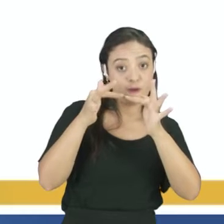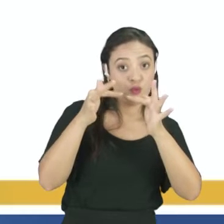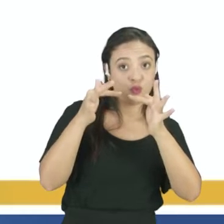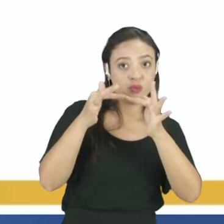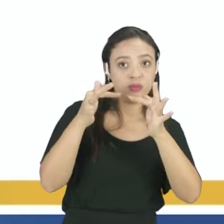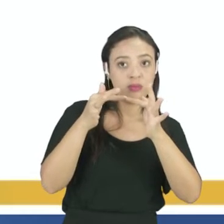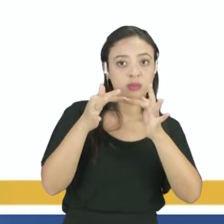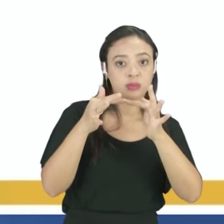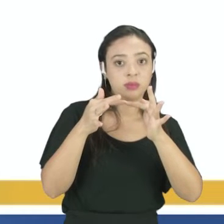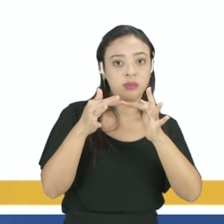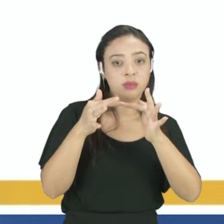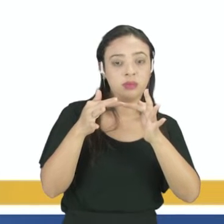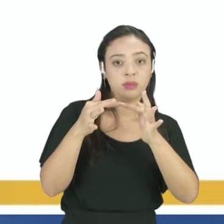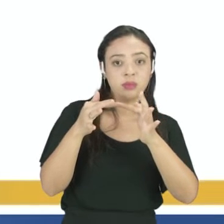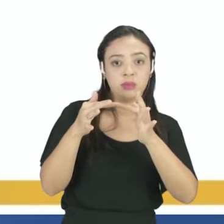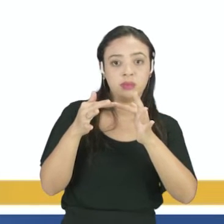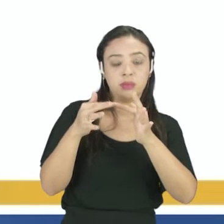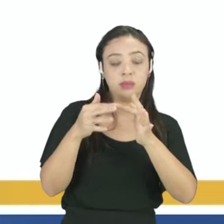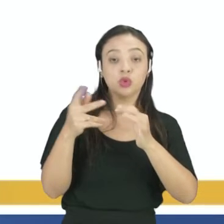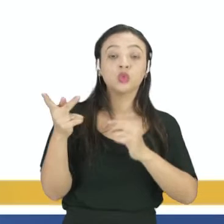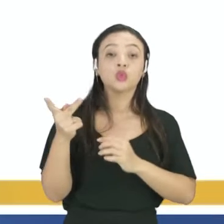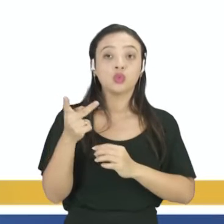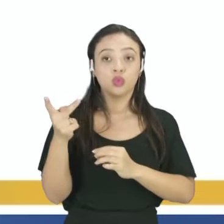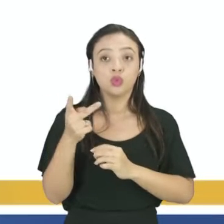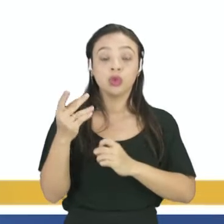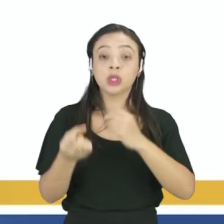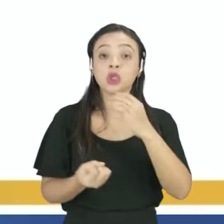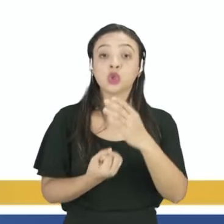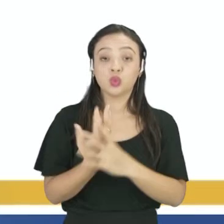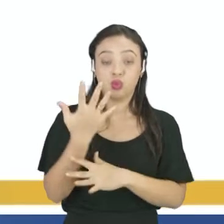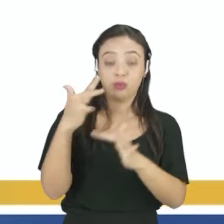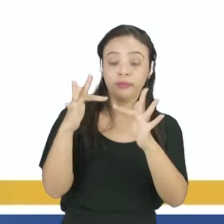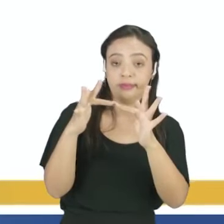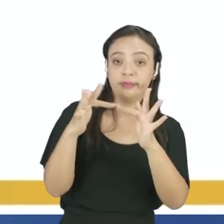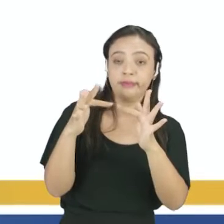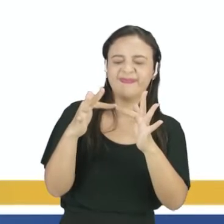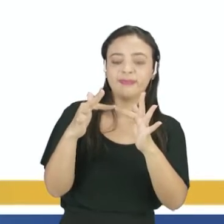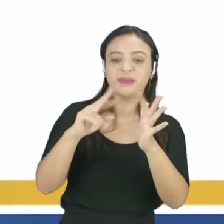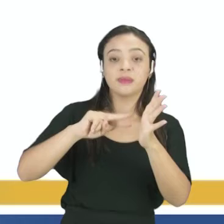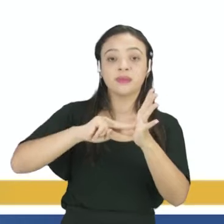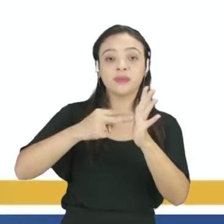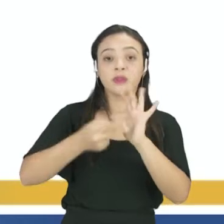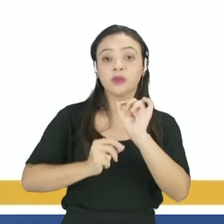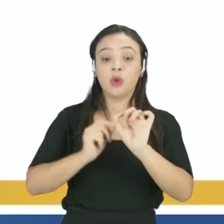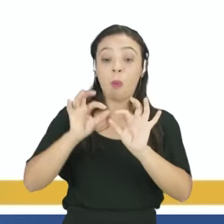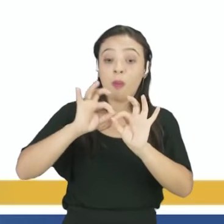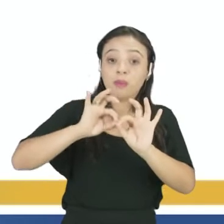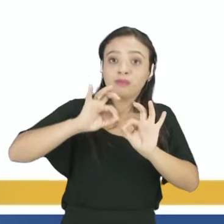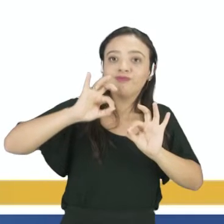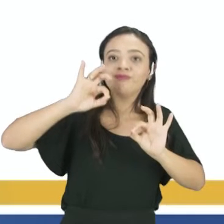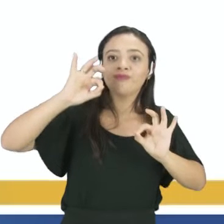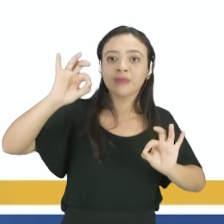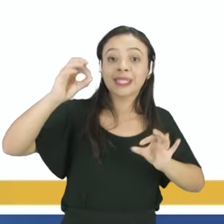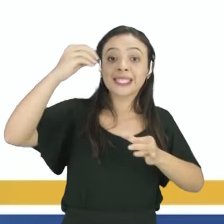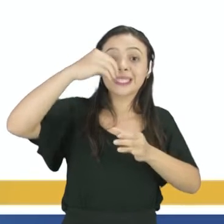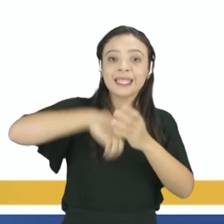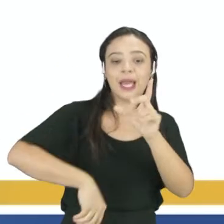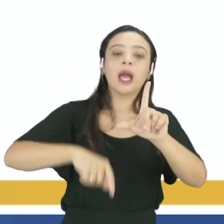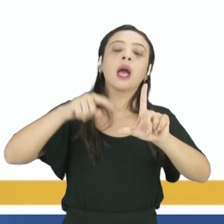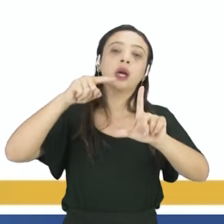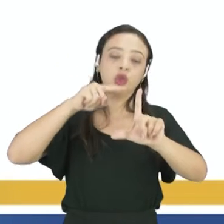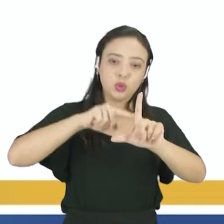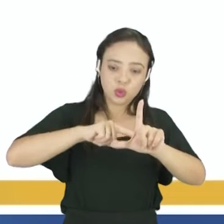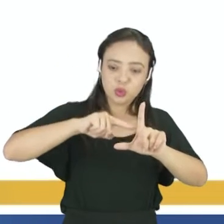representação gráfica dessa função, dos pares que formam essa função, representa uma reta no plano